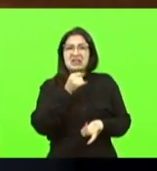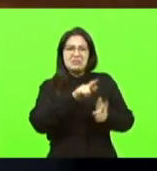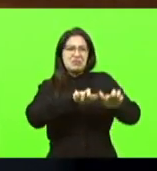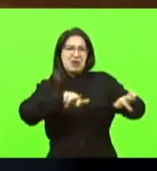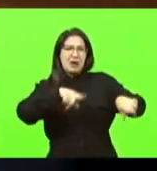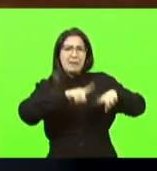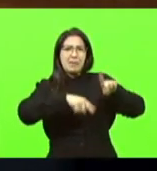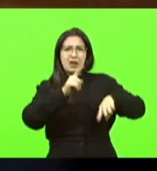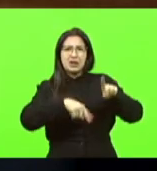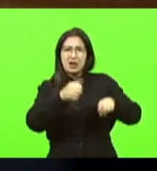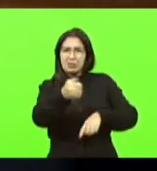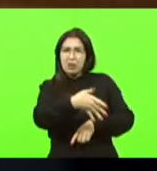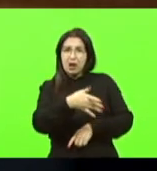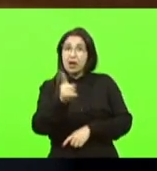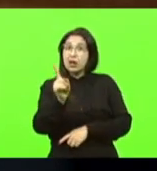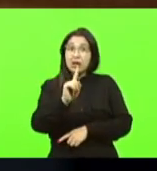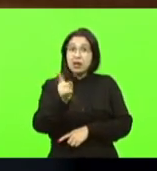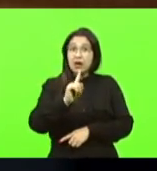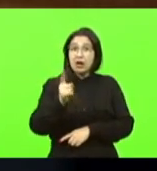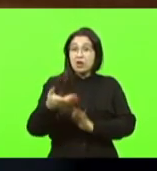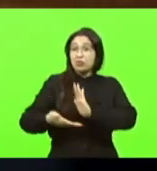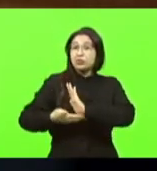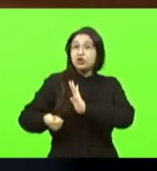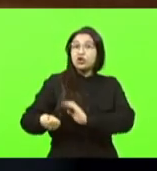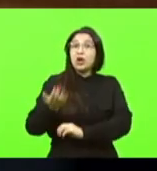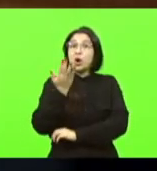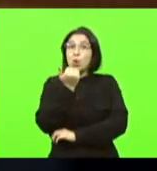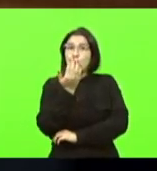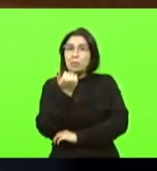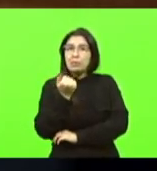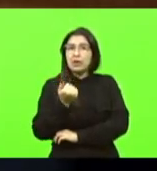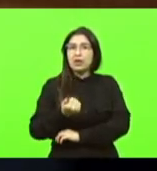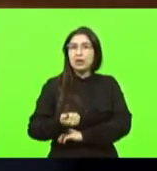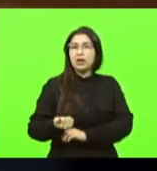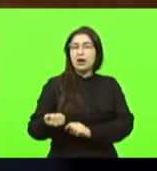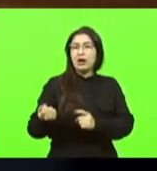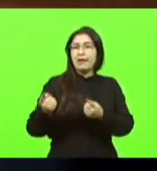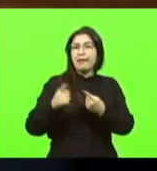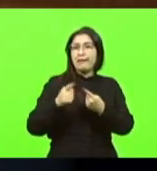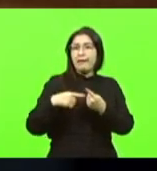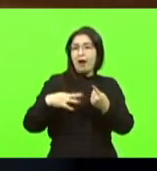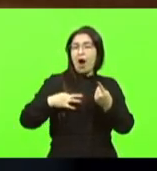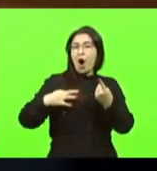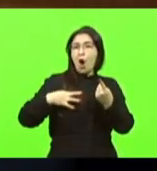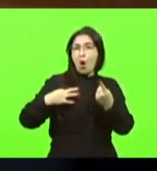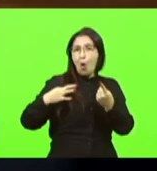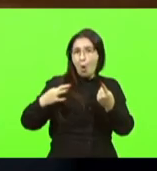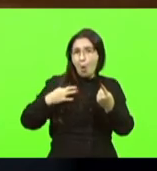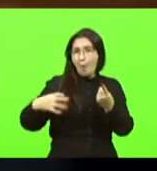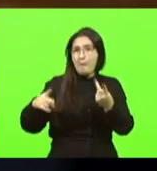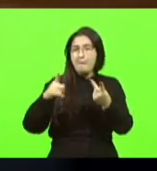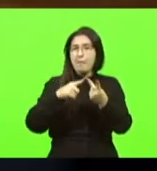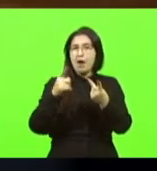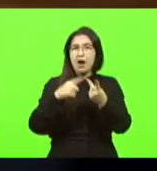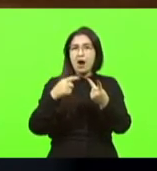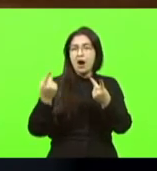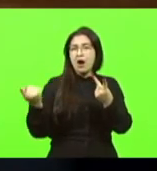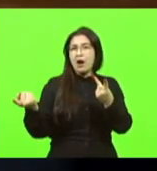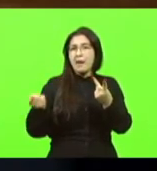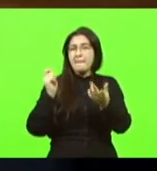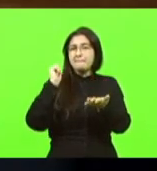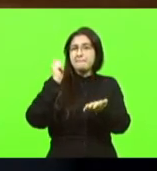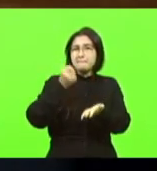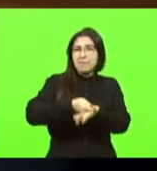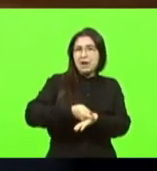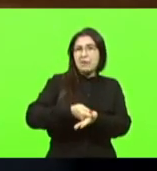tá tirando o alimento da mesa tá tirando uma roupa para o filho tá tirando um pagamento